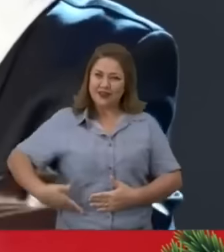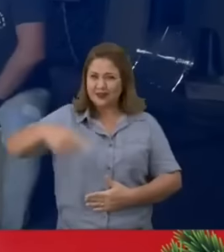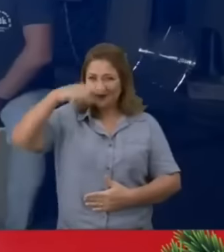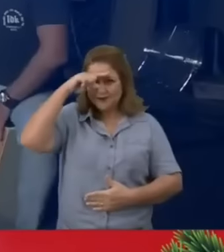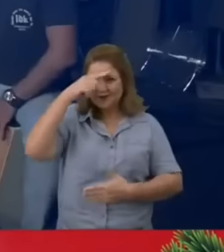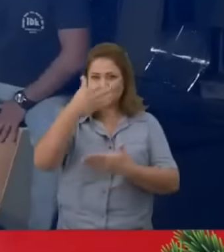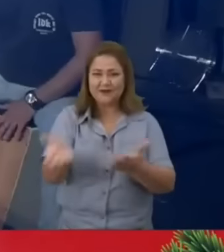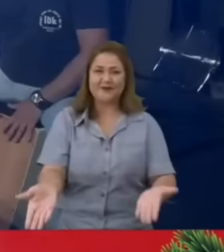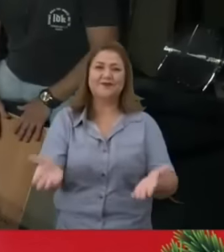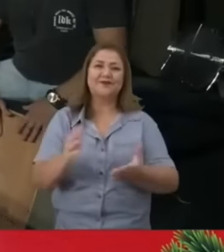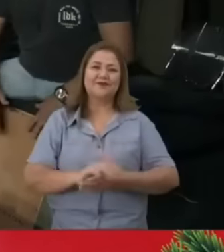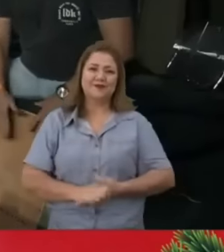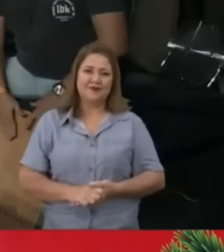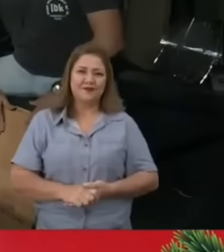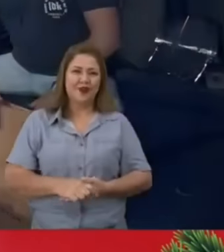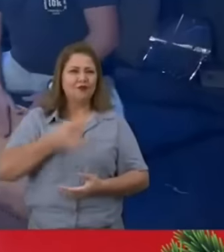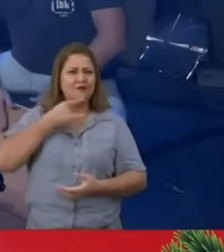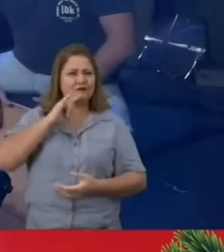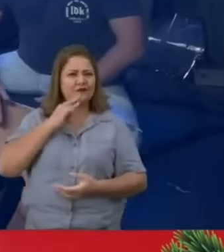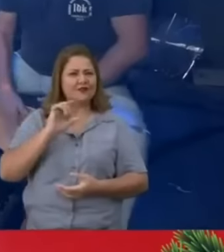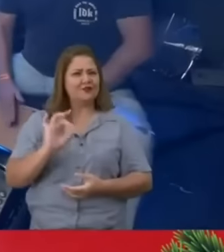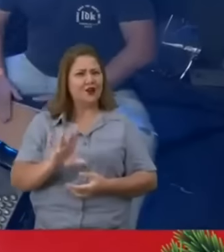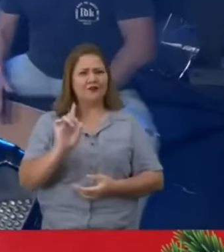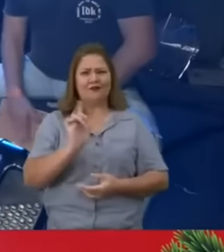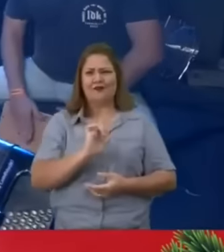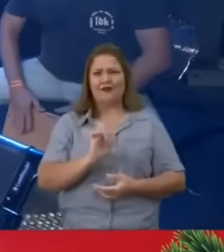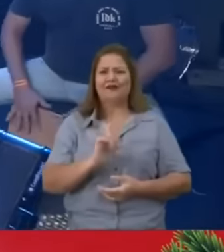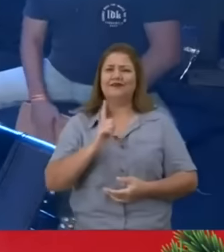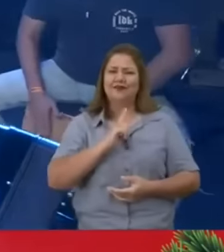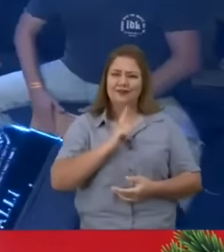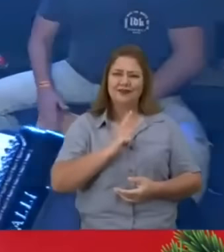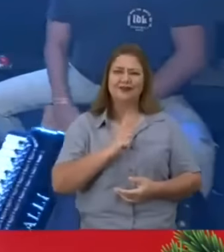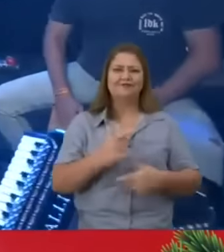Aqui também não é só cachaça, não. O negócio nem a gente faz.